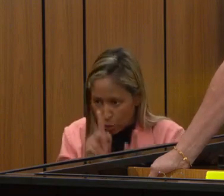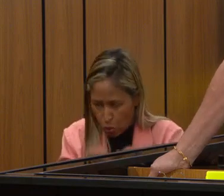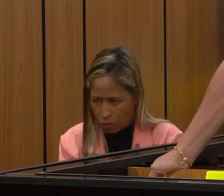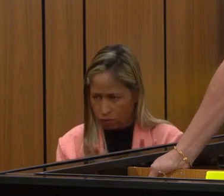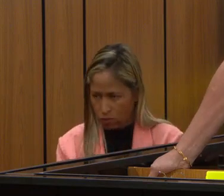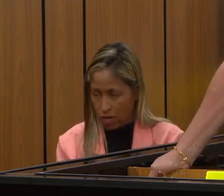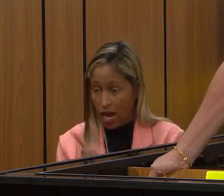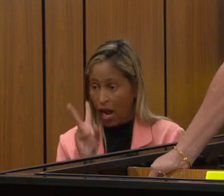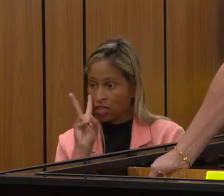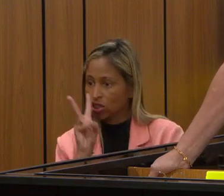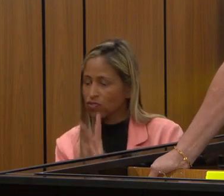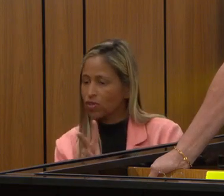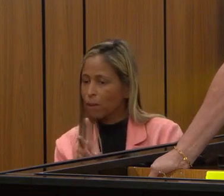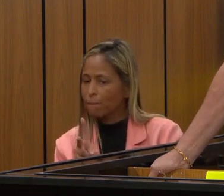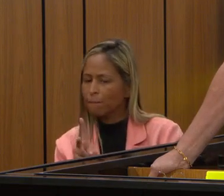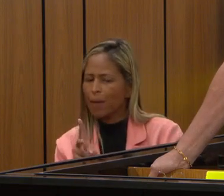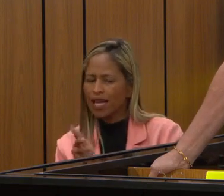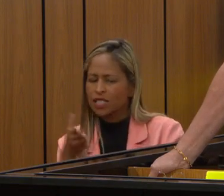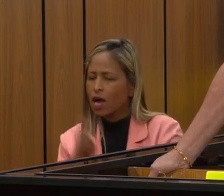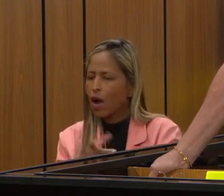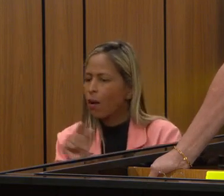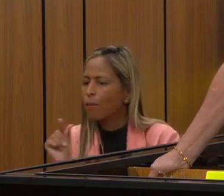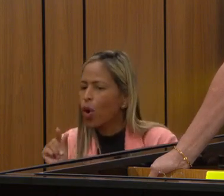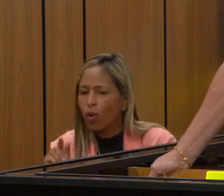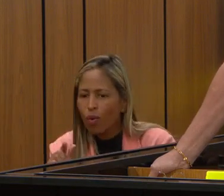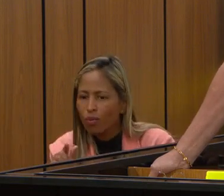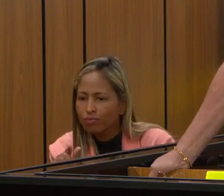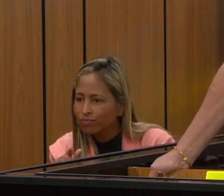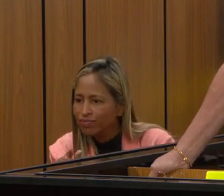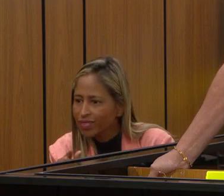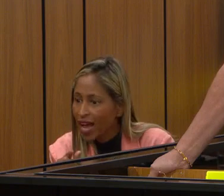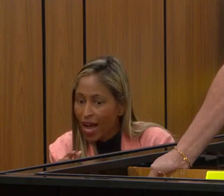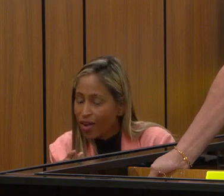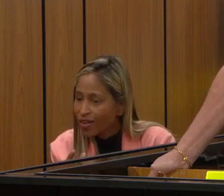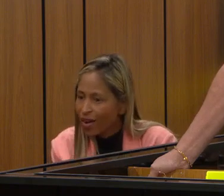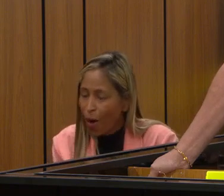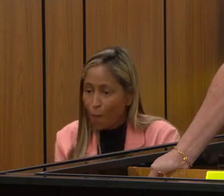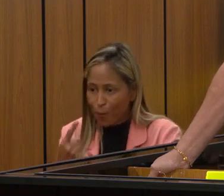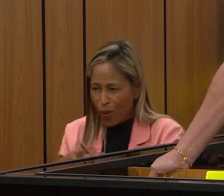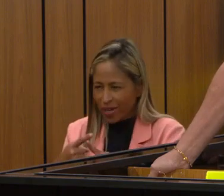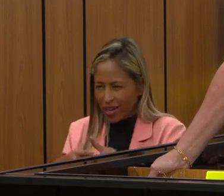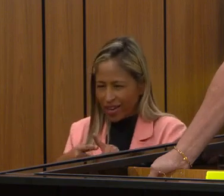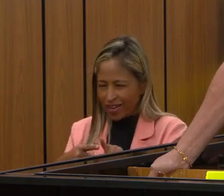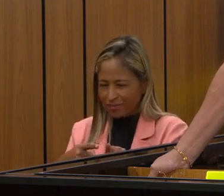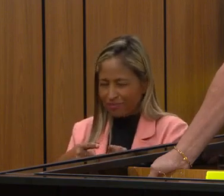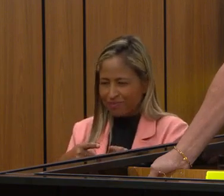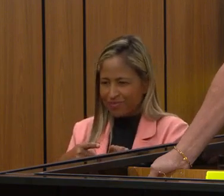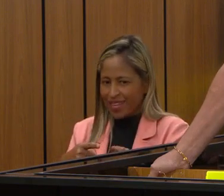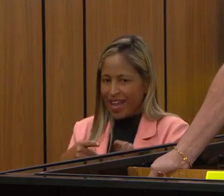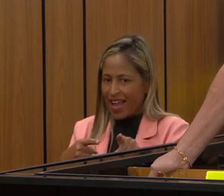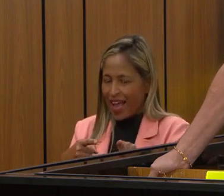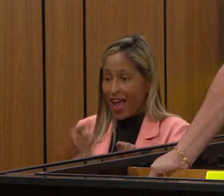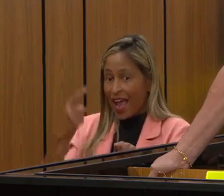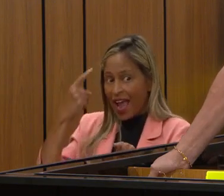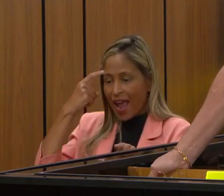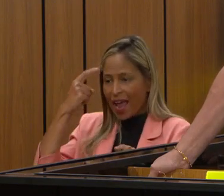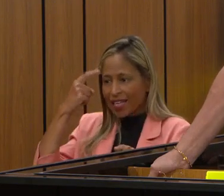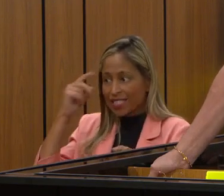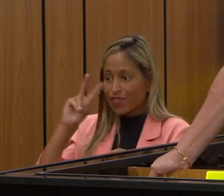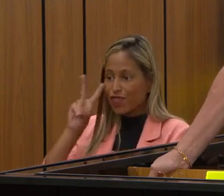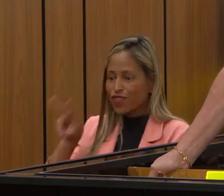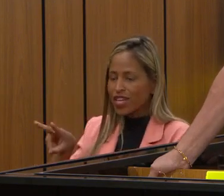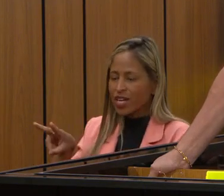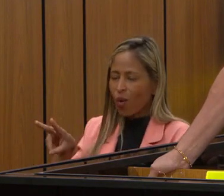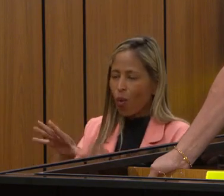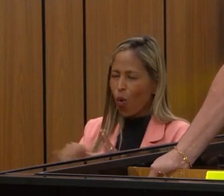a gente viu ali poucas vezes porque eles devem ter pensado assim ele deve ter pensado não eles viram